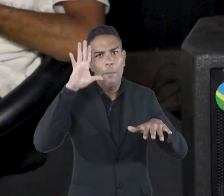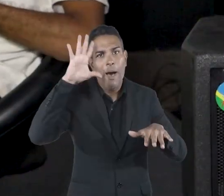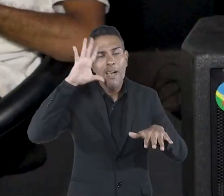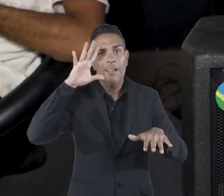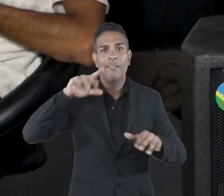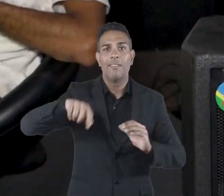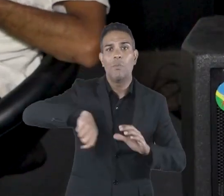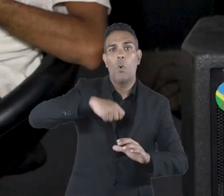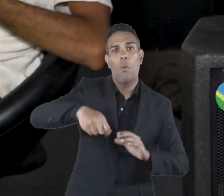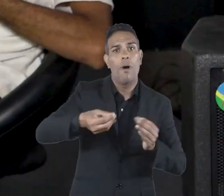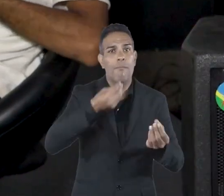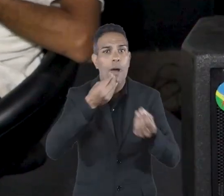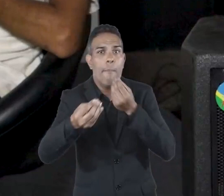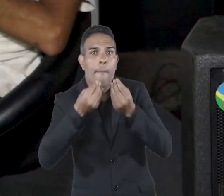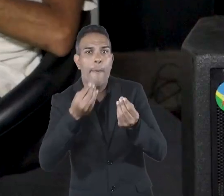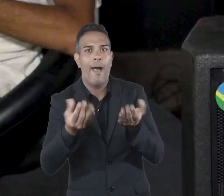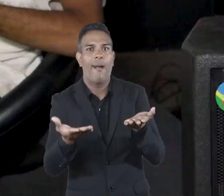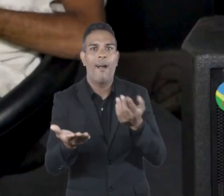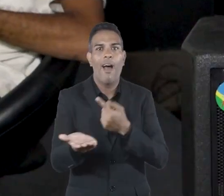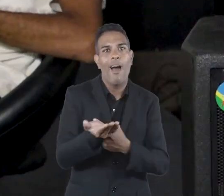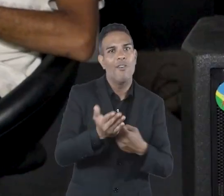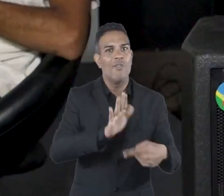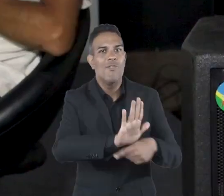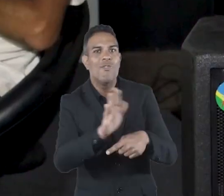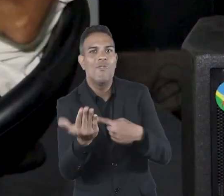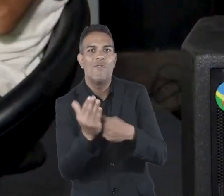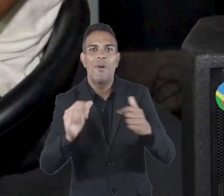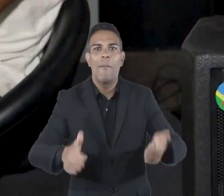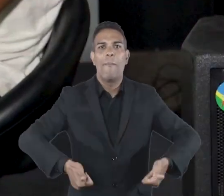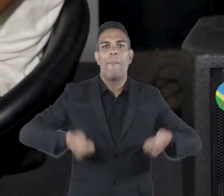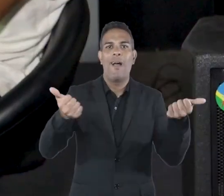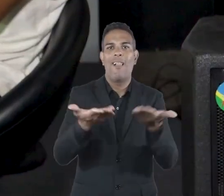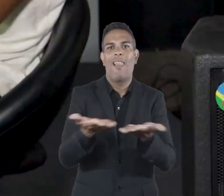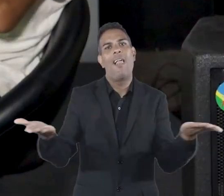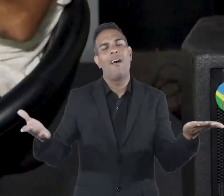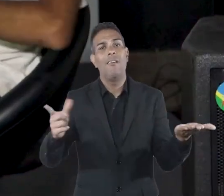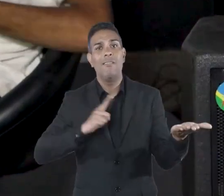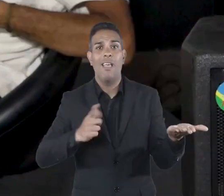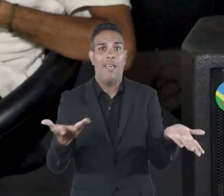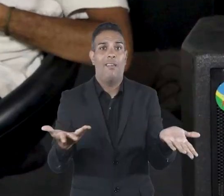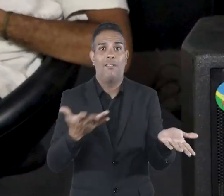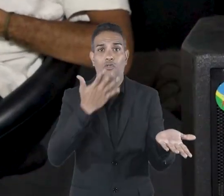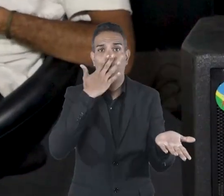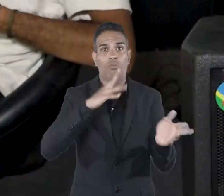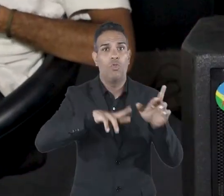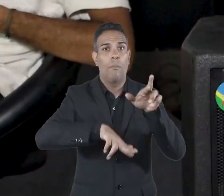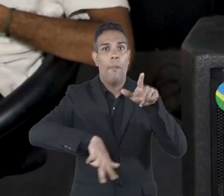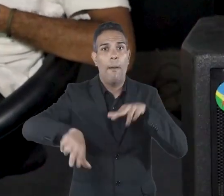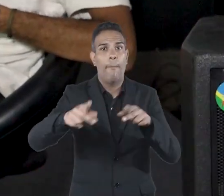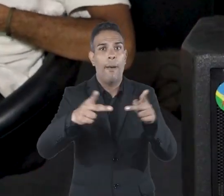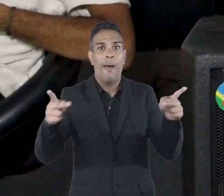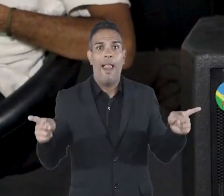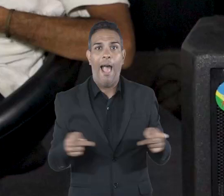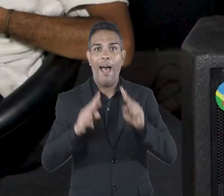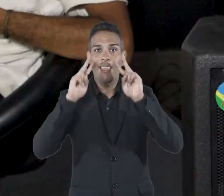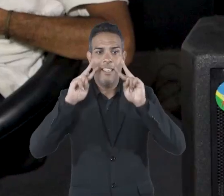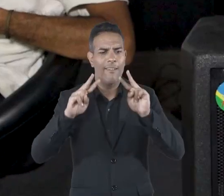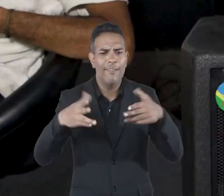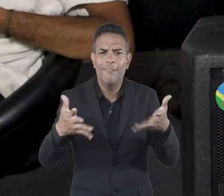várias partes. Então imagina a gastronomia, que está todo mundo comendo, todo mundo quer ajudar em essa coisa ser melhor. Então a gente tem